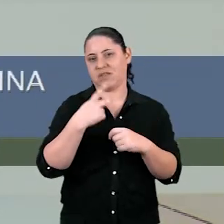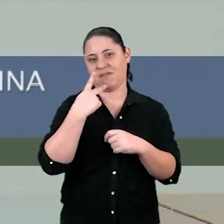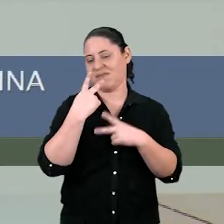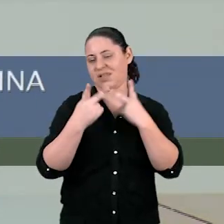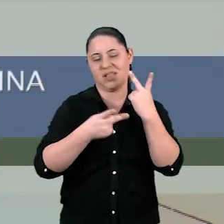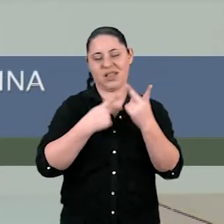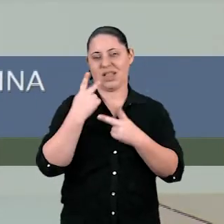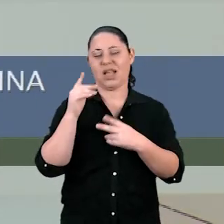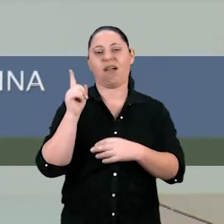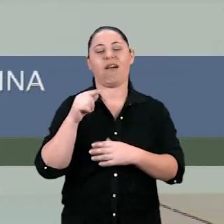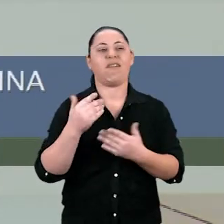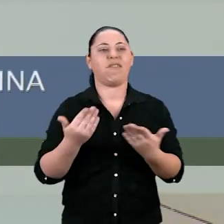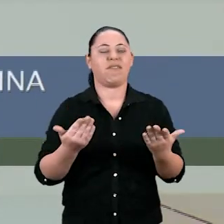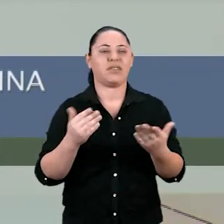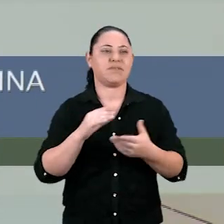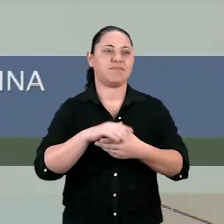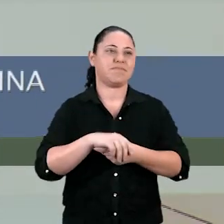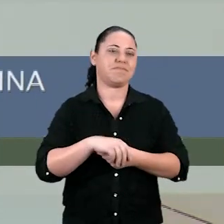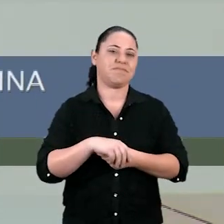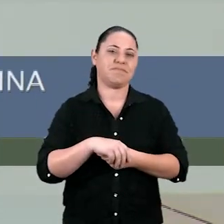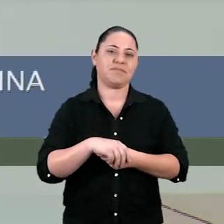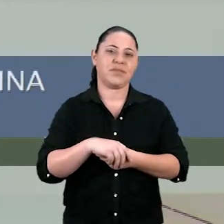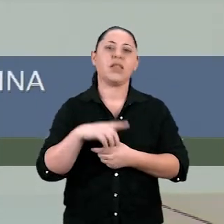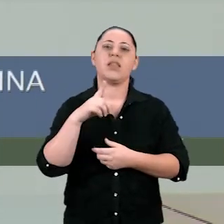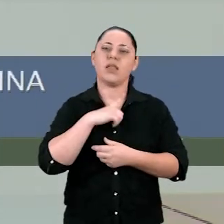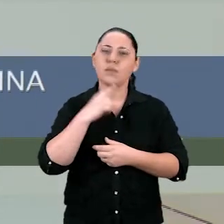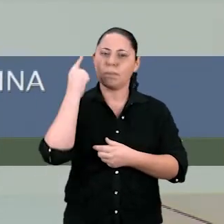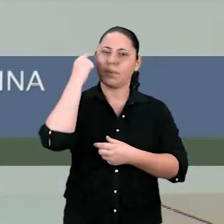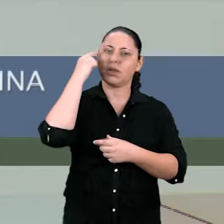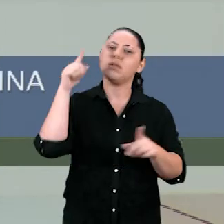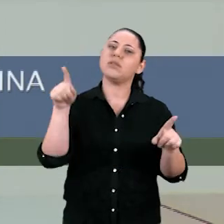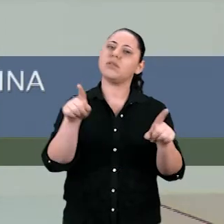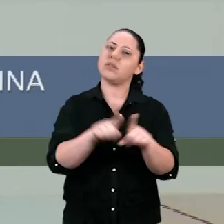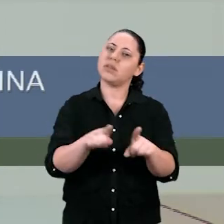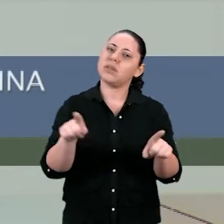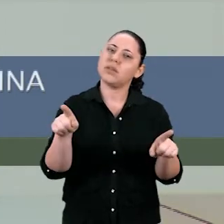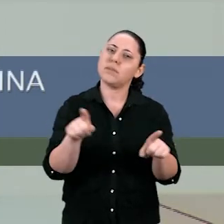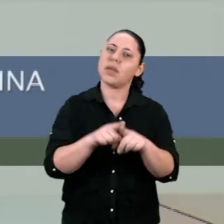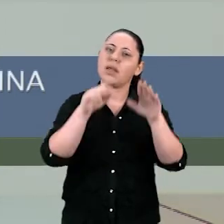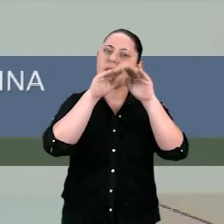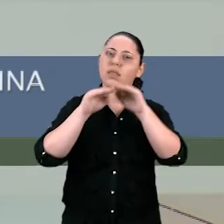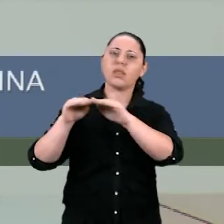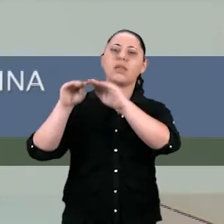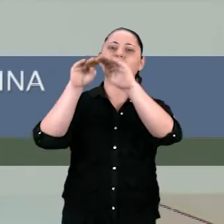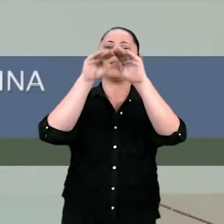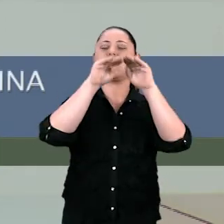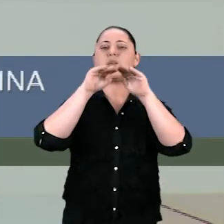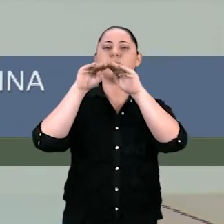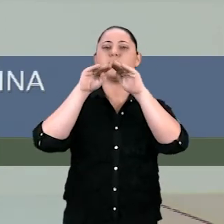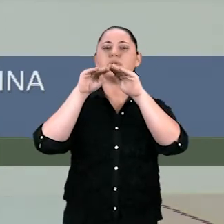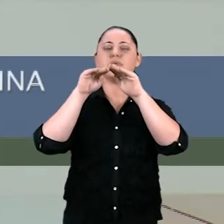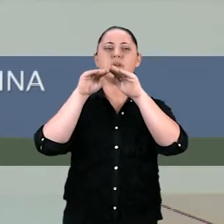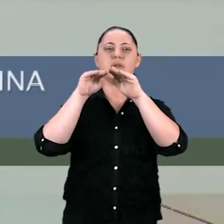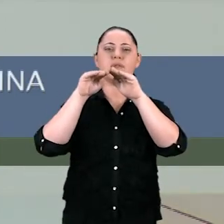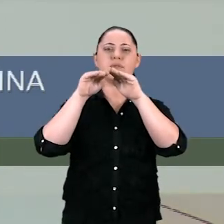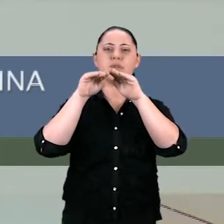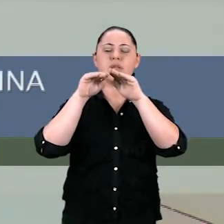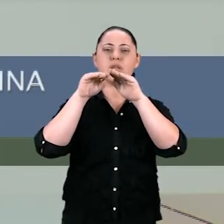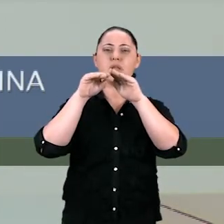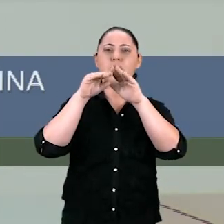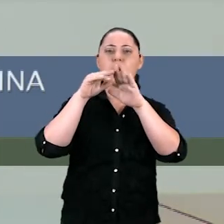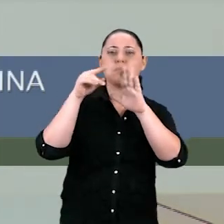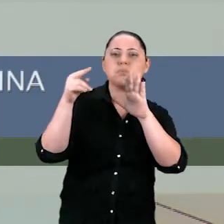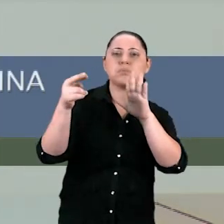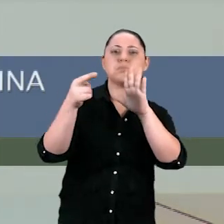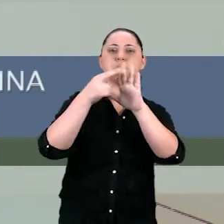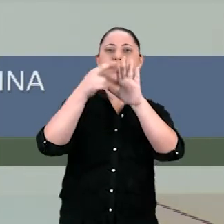ministro? E temos que pensar também nessa democracia, né, fundado no princípio